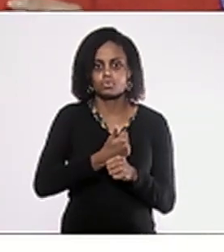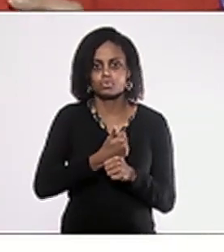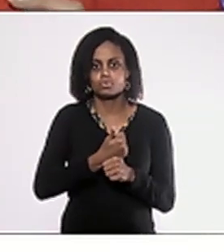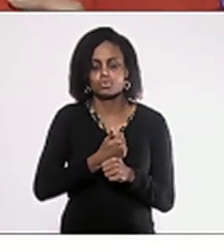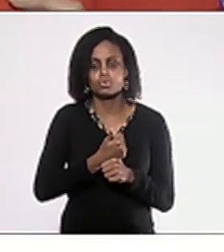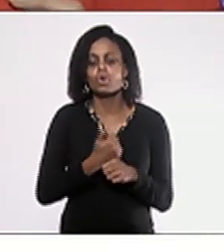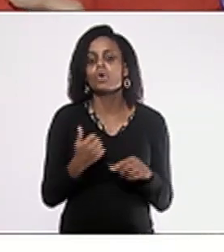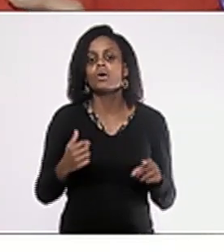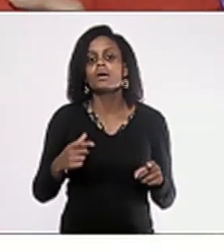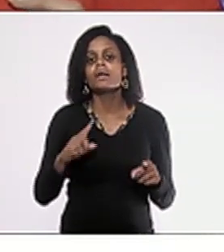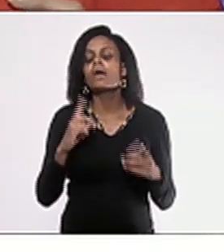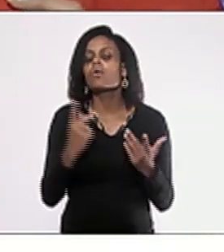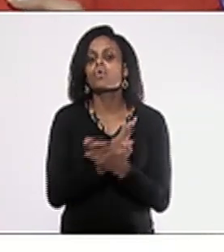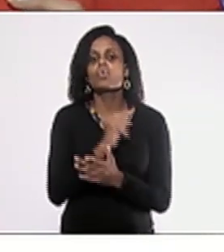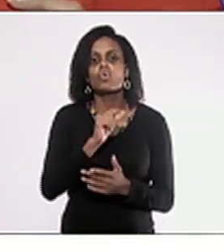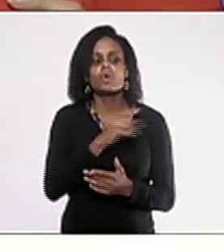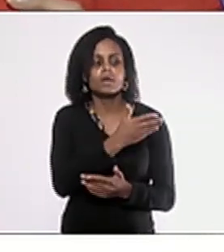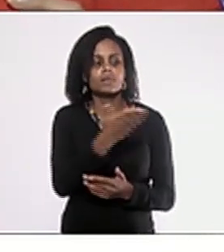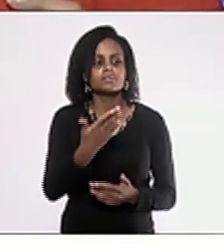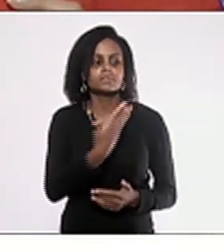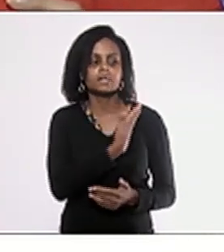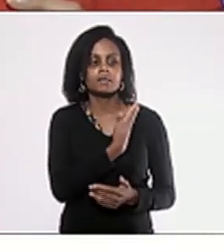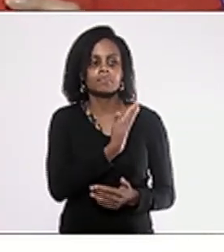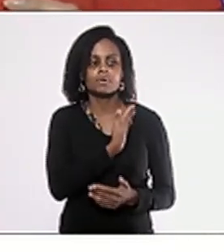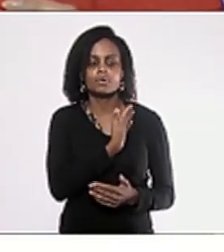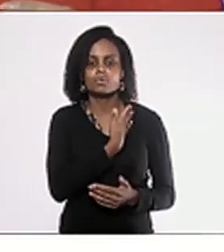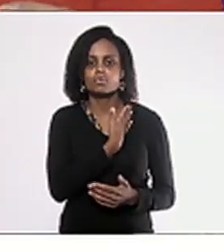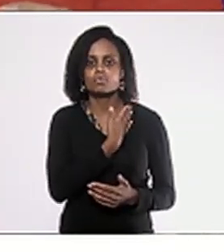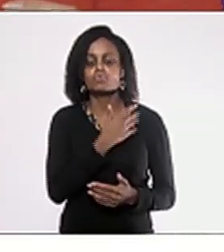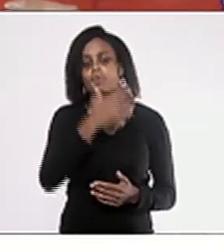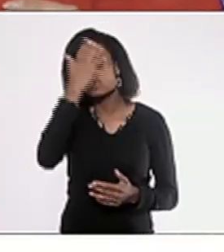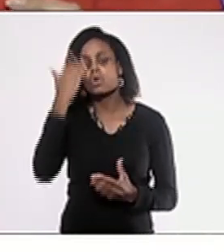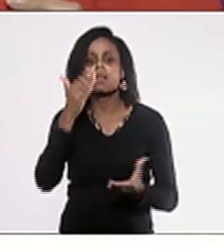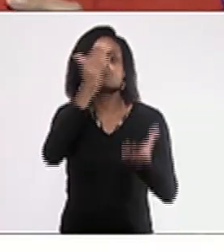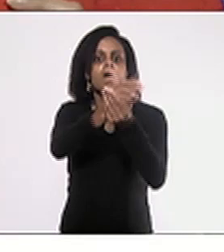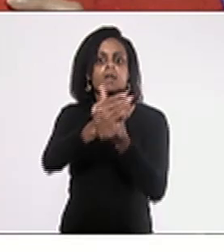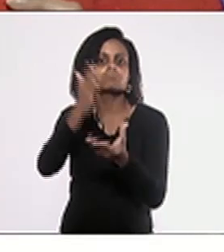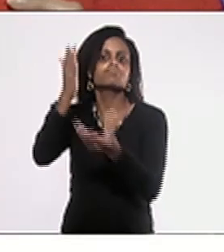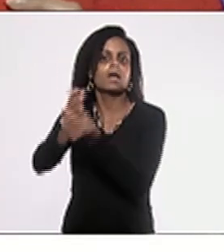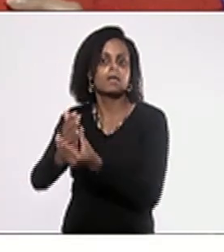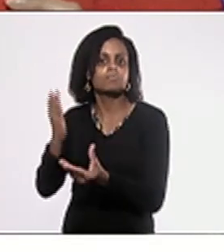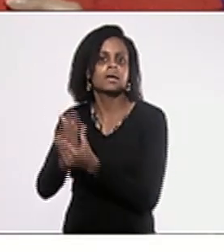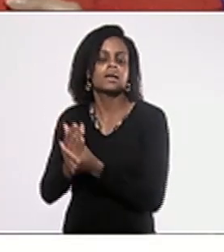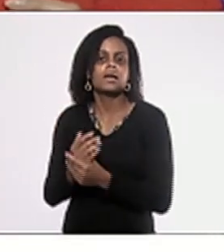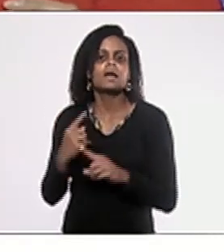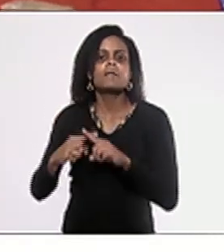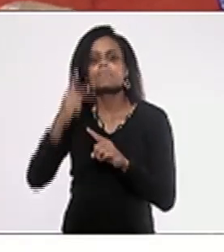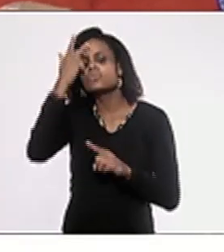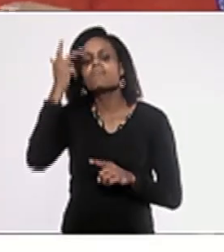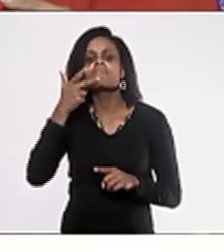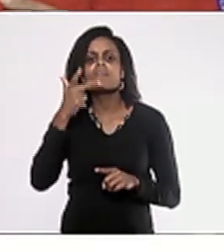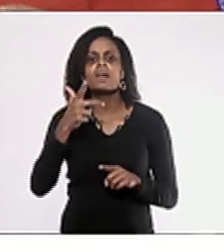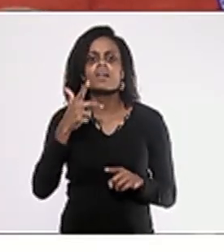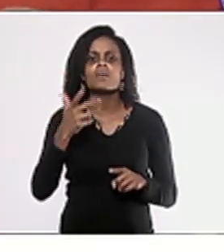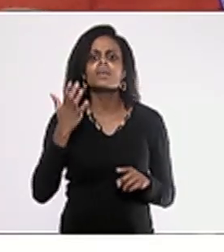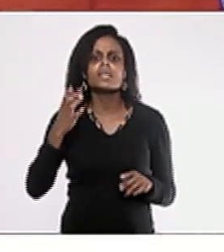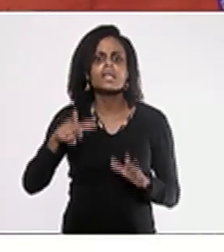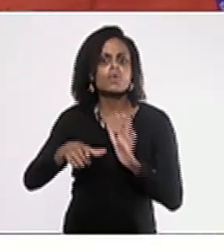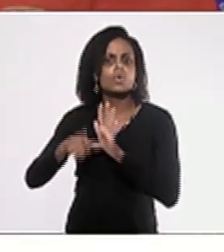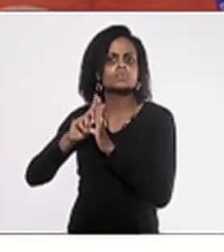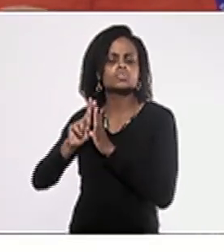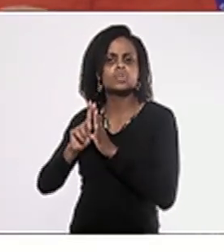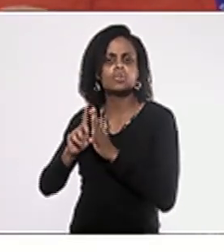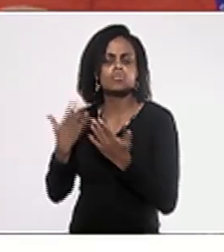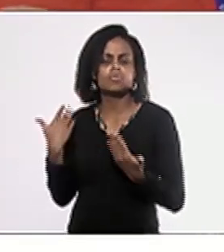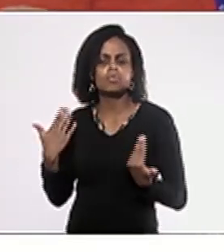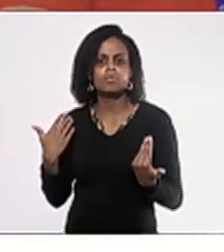acontece, aí nossos amigos aqui começam a ser acionados. Né? Geralmente eles falam, eu queria aquele medidor antigo, eu queria o